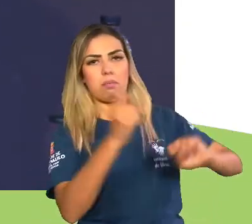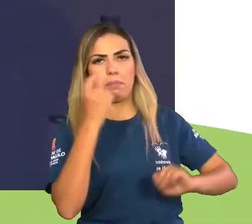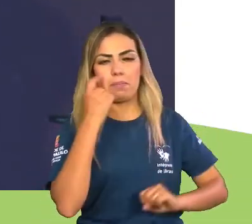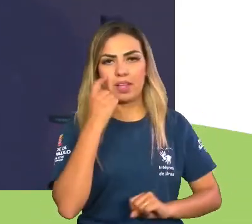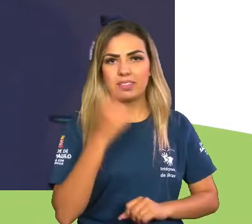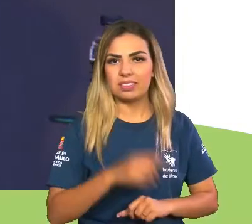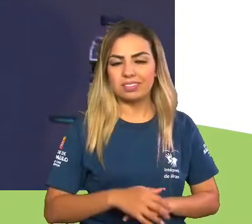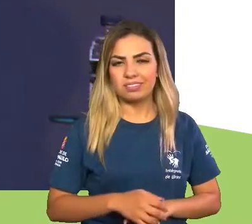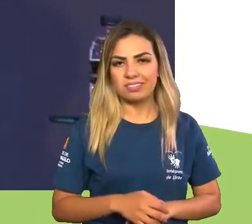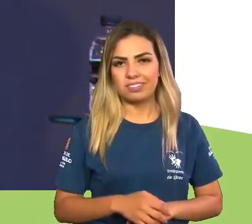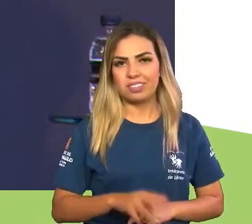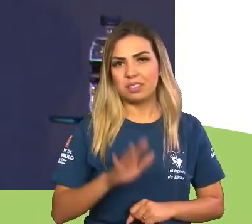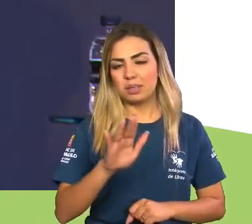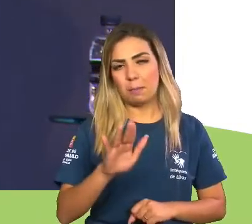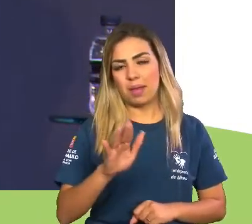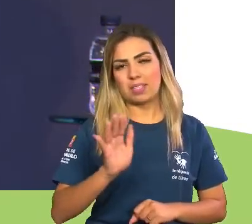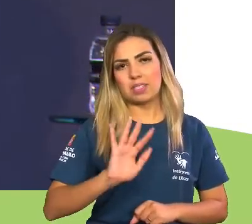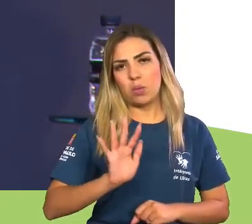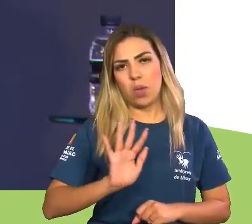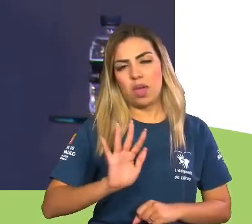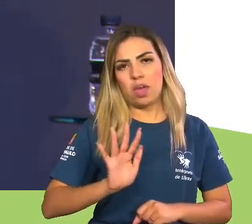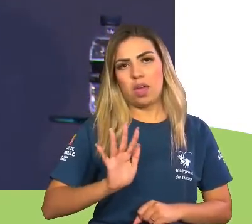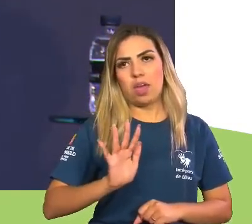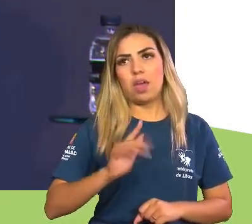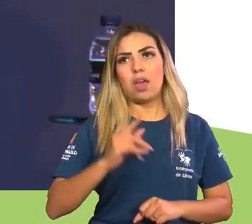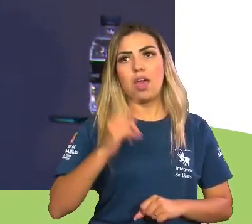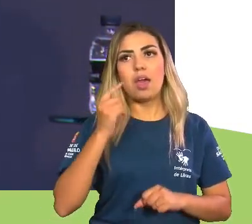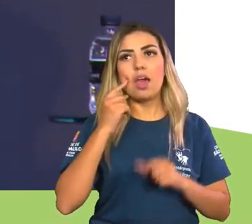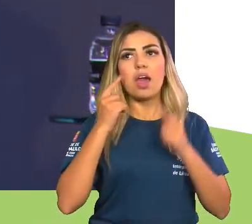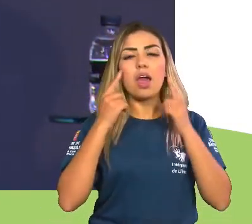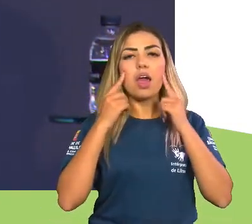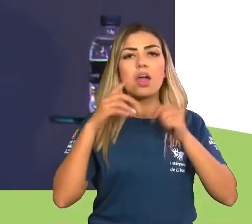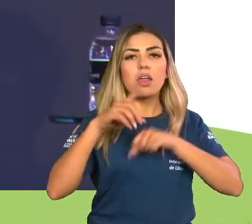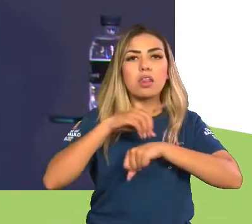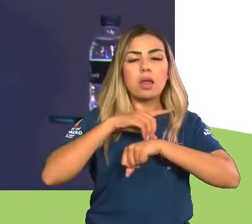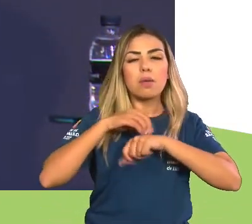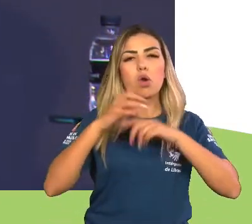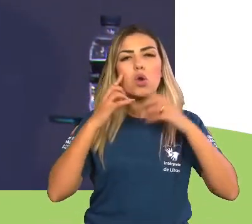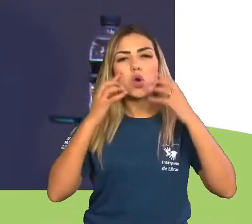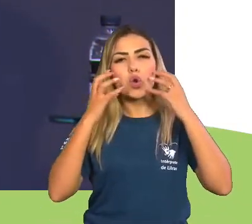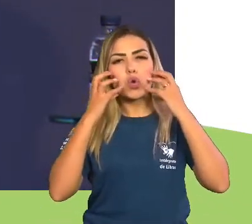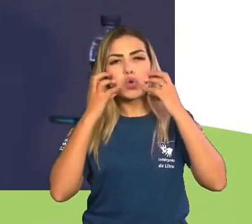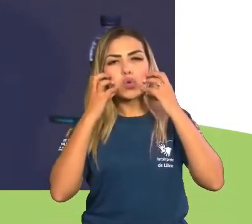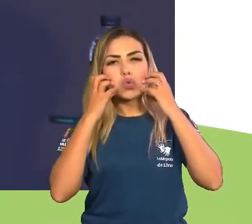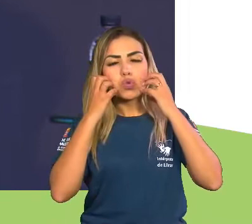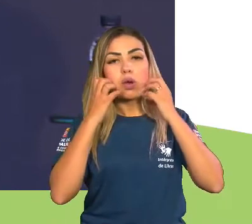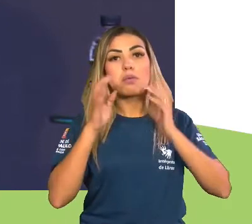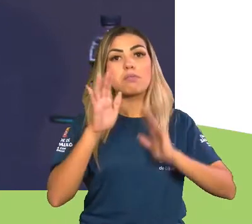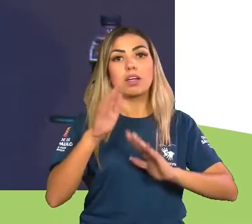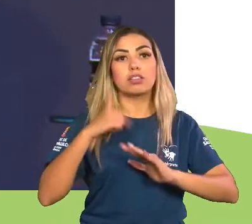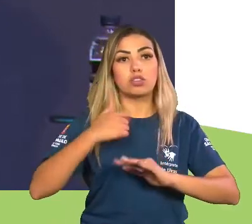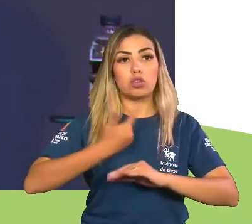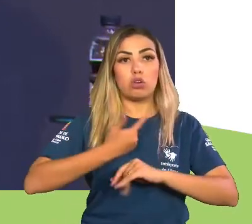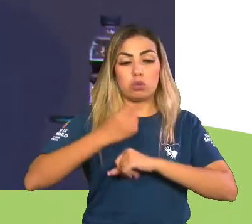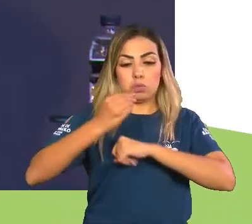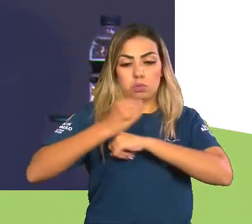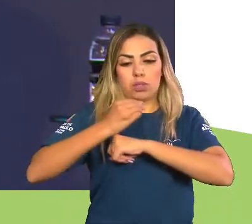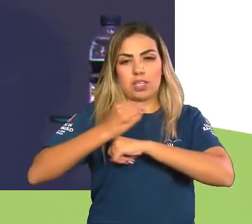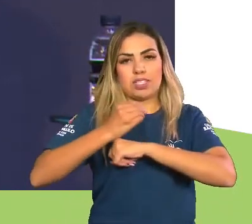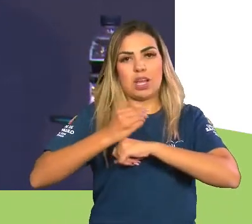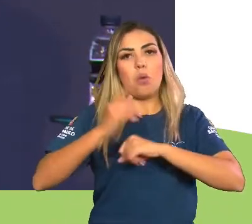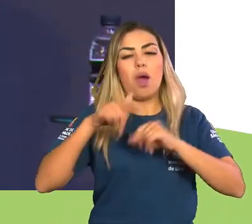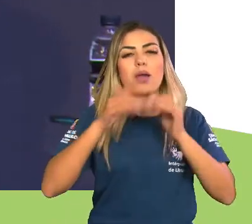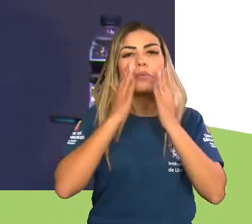pode contagiar essa ausência dessa pele, que é talvez a maior proteção que a gente tem, o nosso maior órgão,